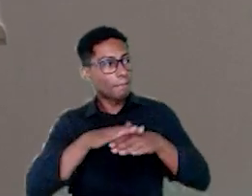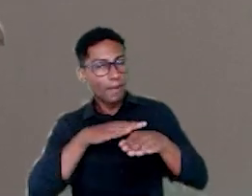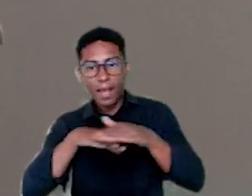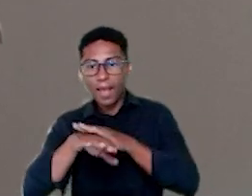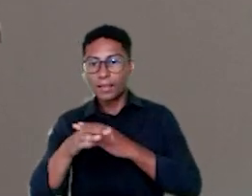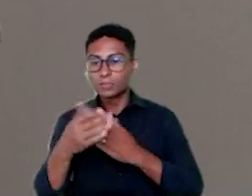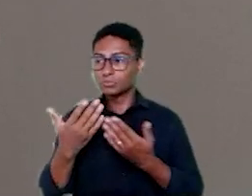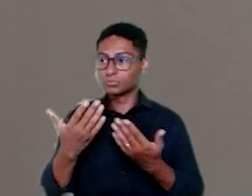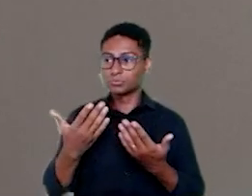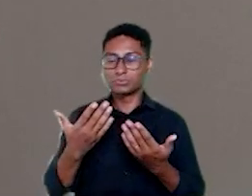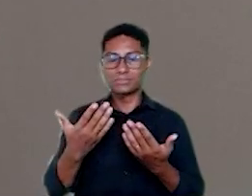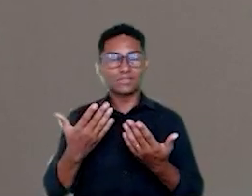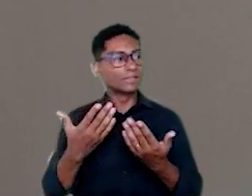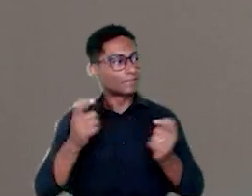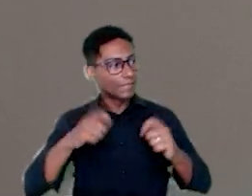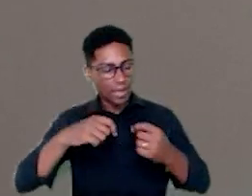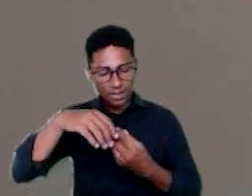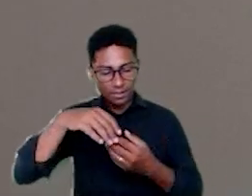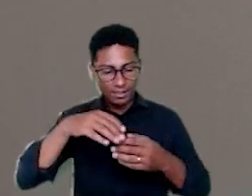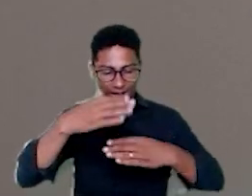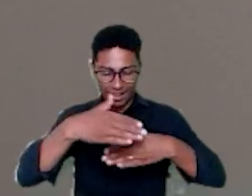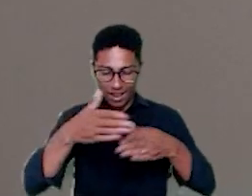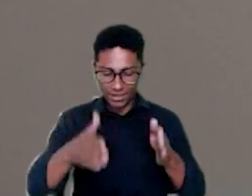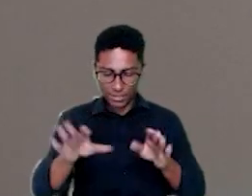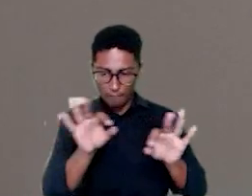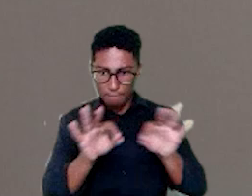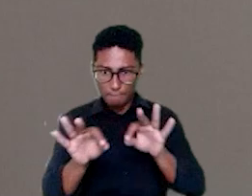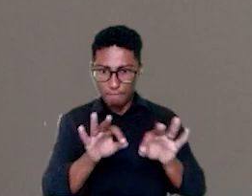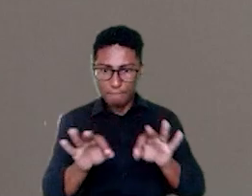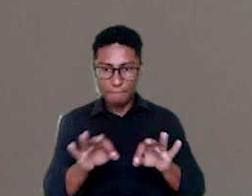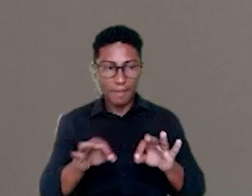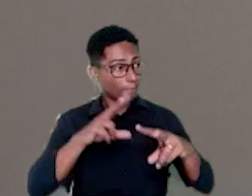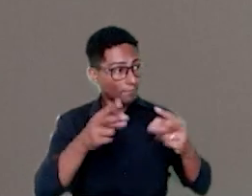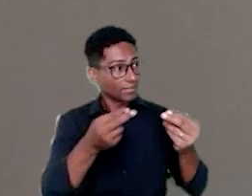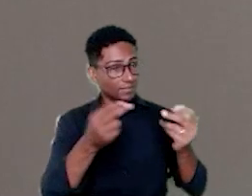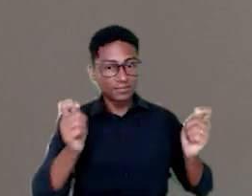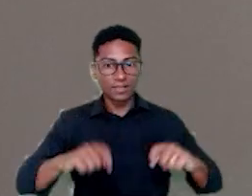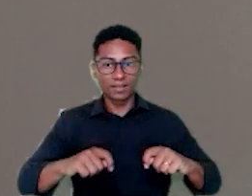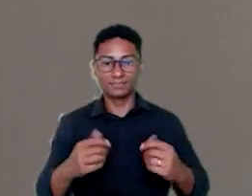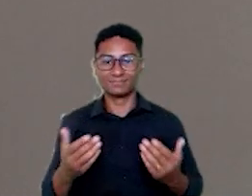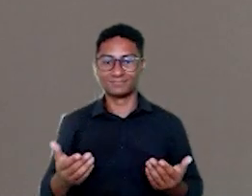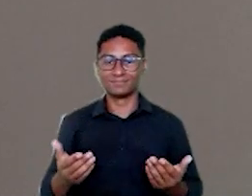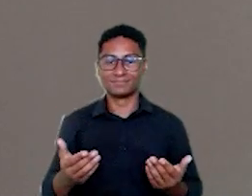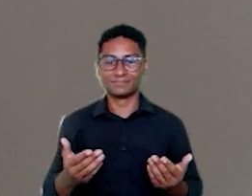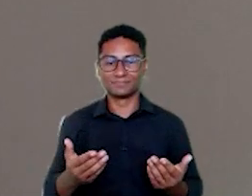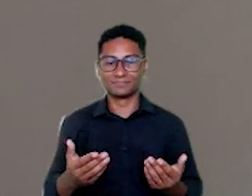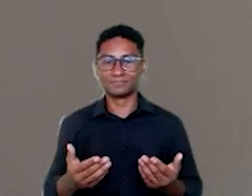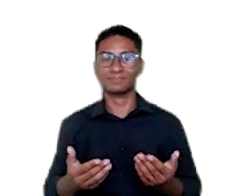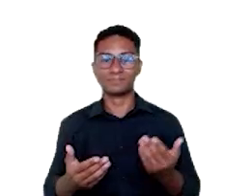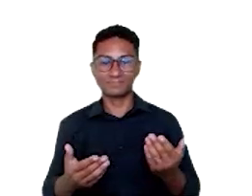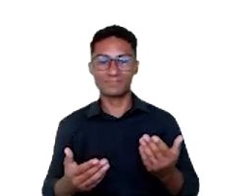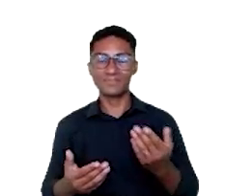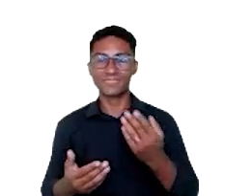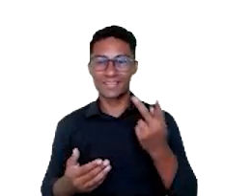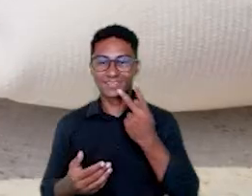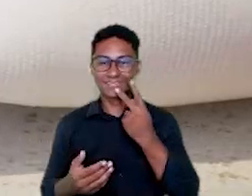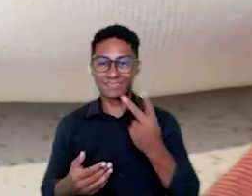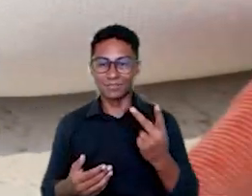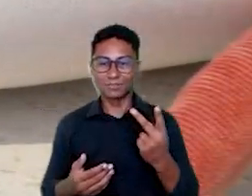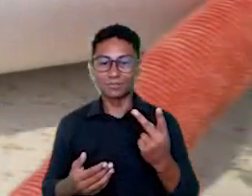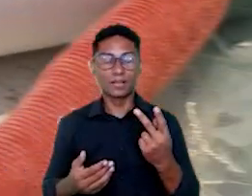Né, pra gente bichinho. Funciona muito bem, né? Que é algo que traz, como a Marília disse, o